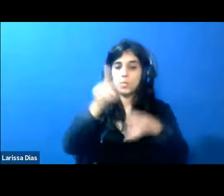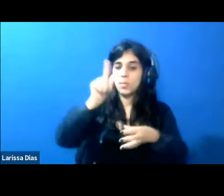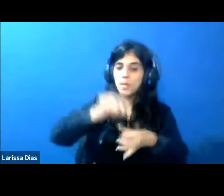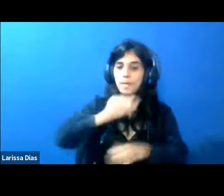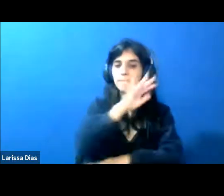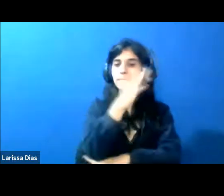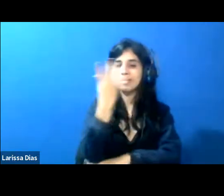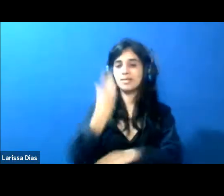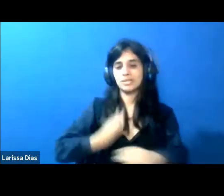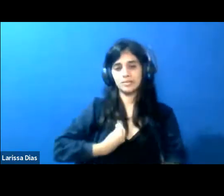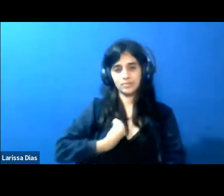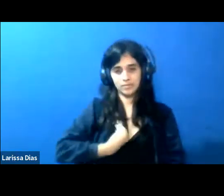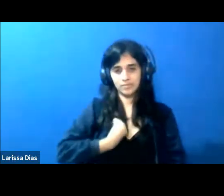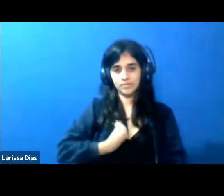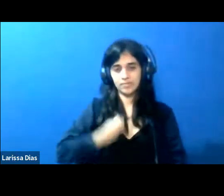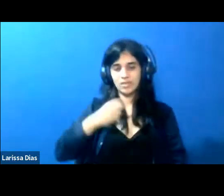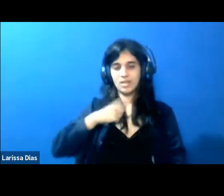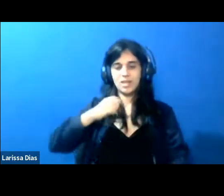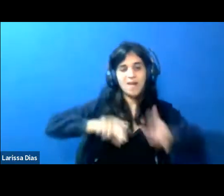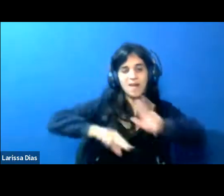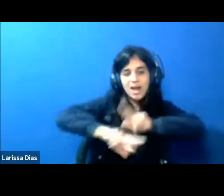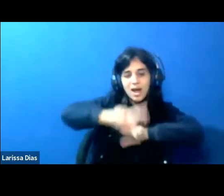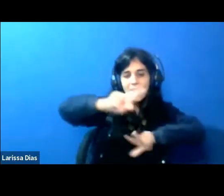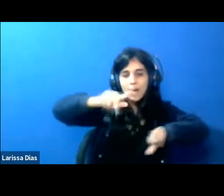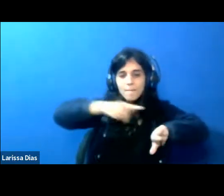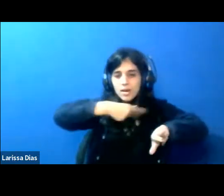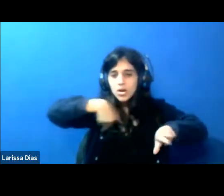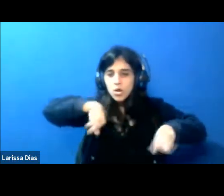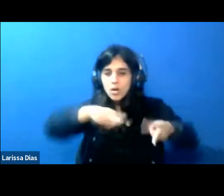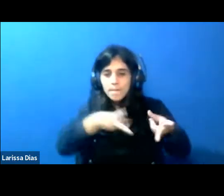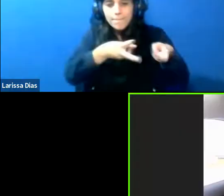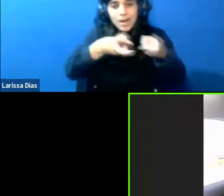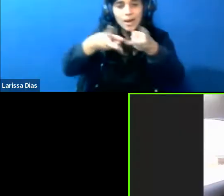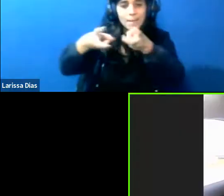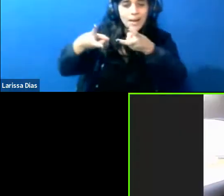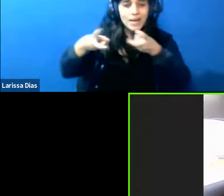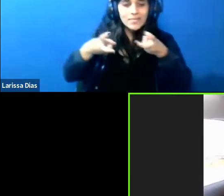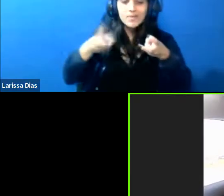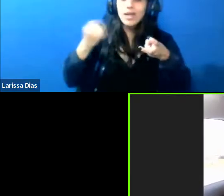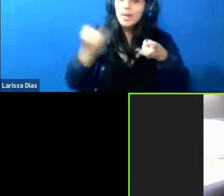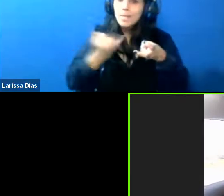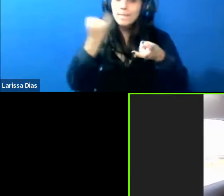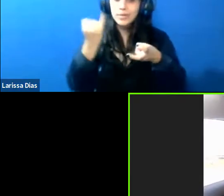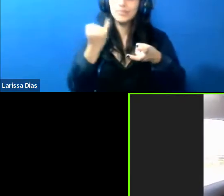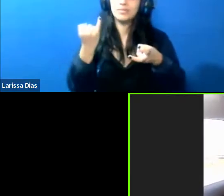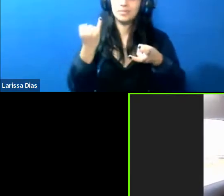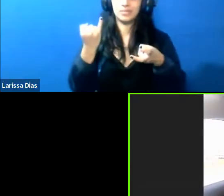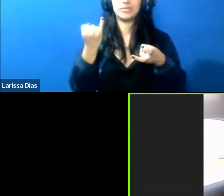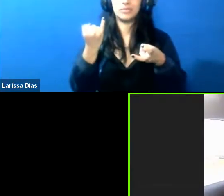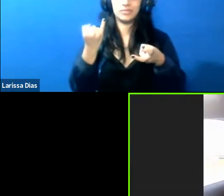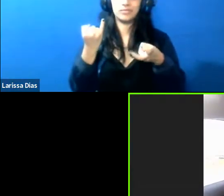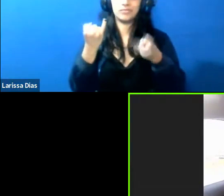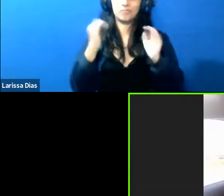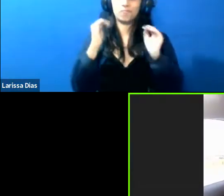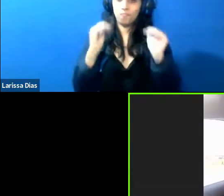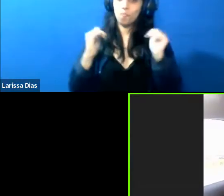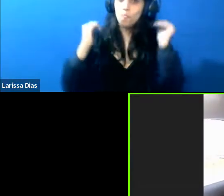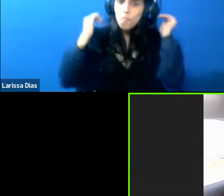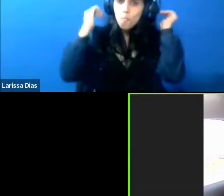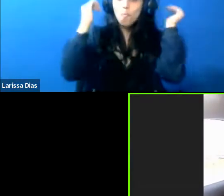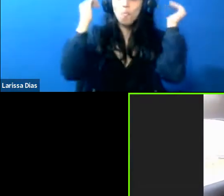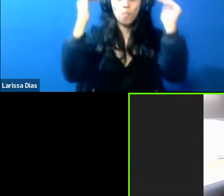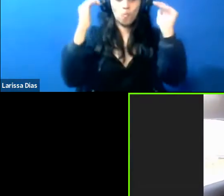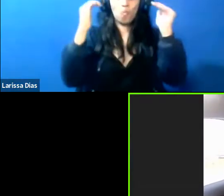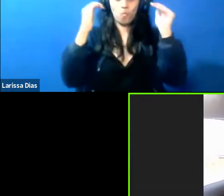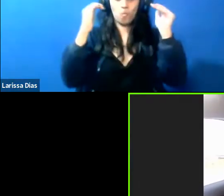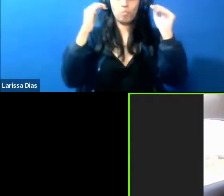toda essa grandiosidade, assim, para nós, a importância dela ser essa soberana, né? Desse